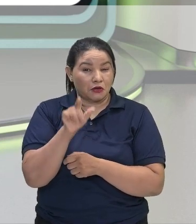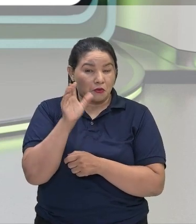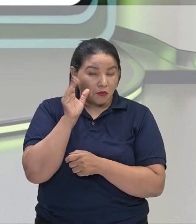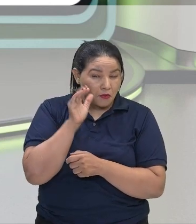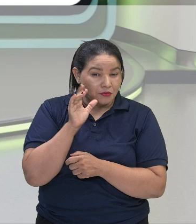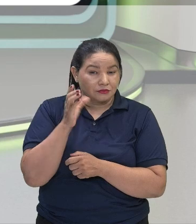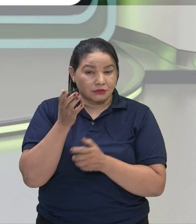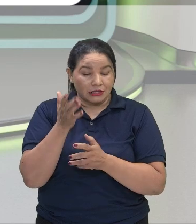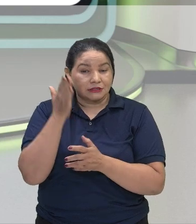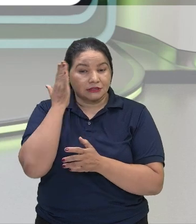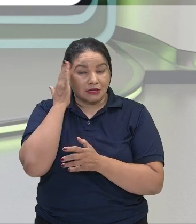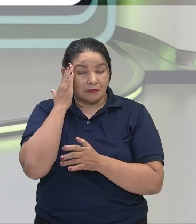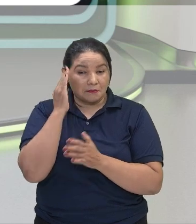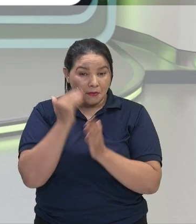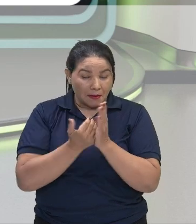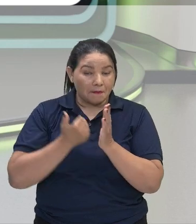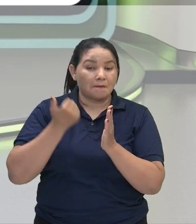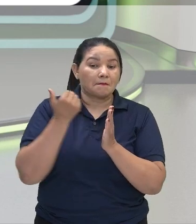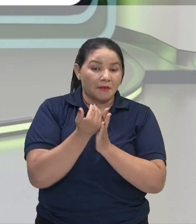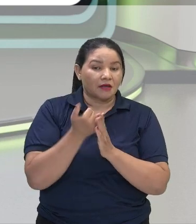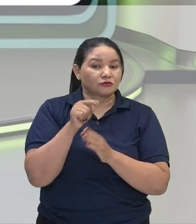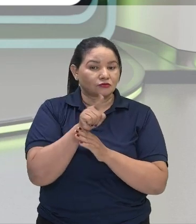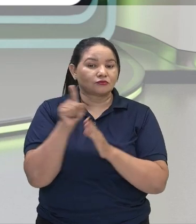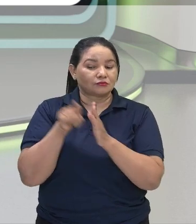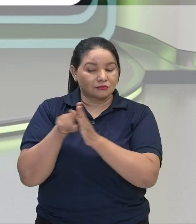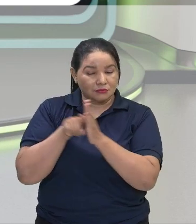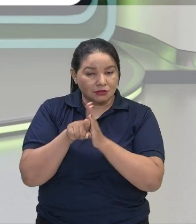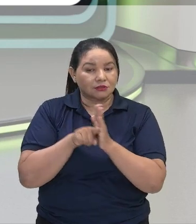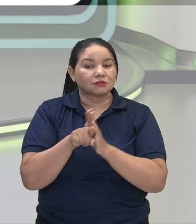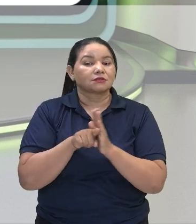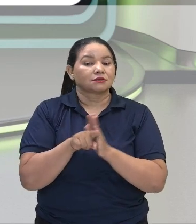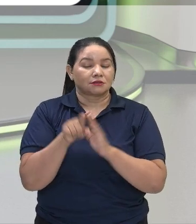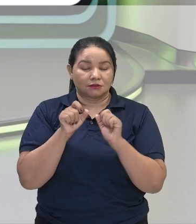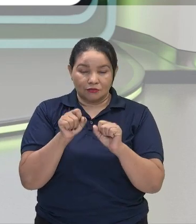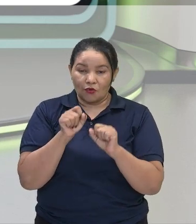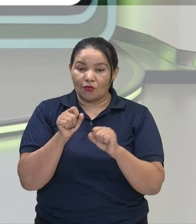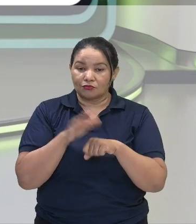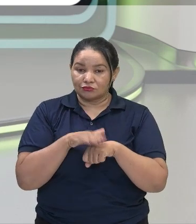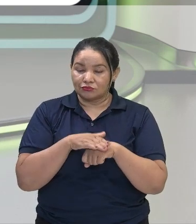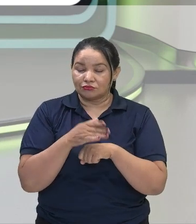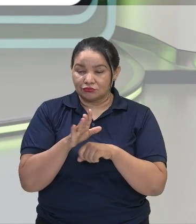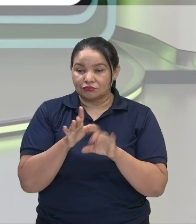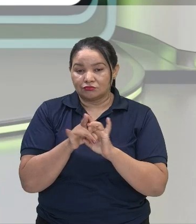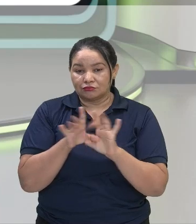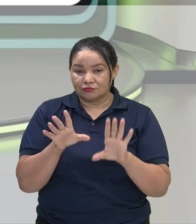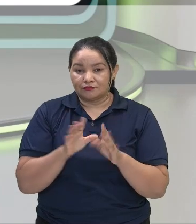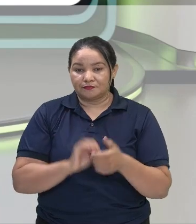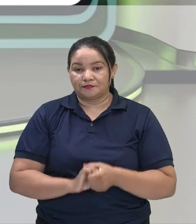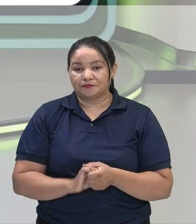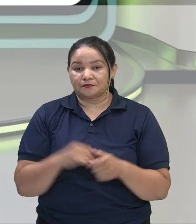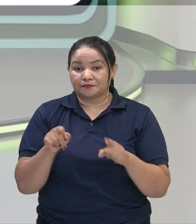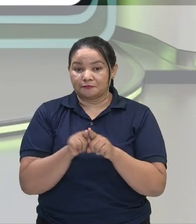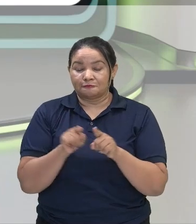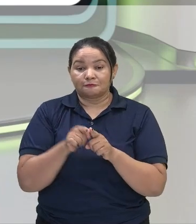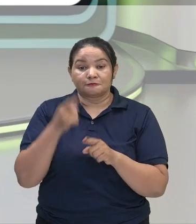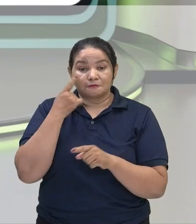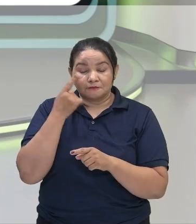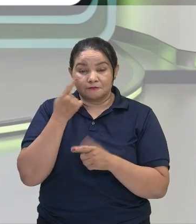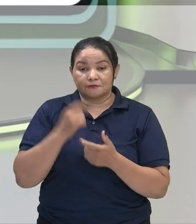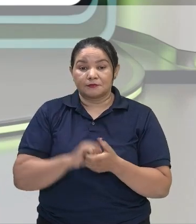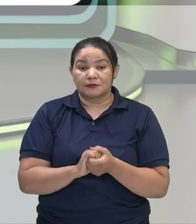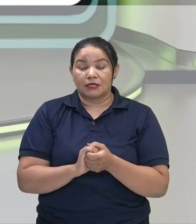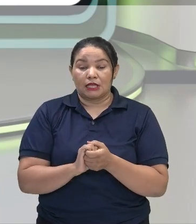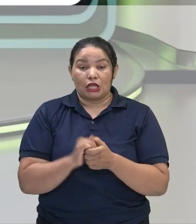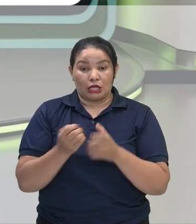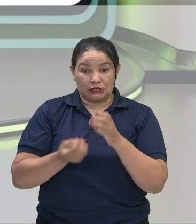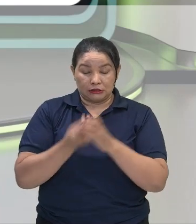né, sobre esse acidente, você pode pesquisar com certeza. E nessa aula a gente viu aí um pouquinho das usinas geradoras de